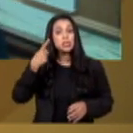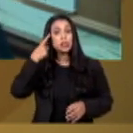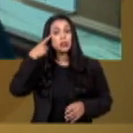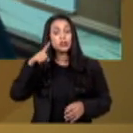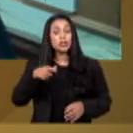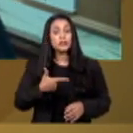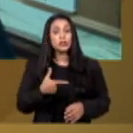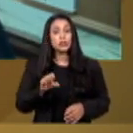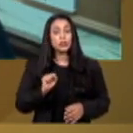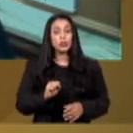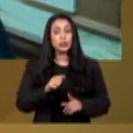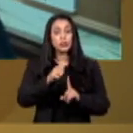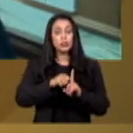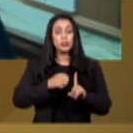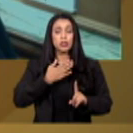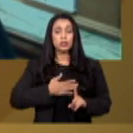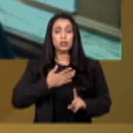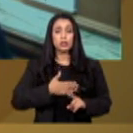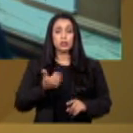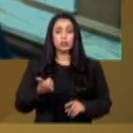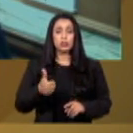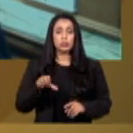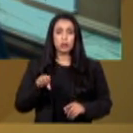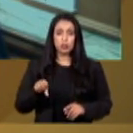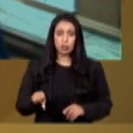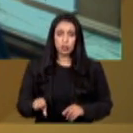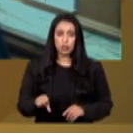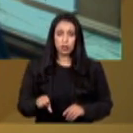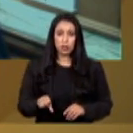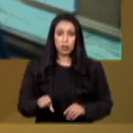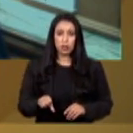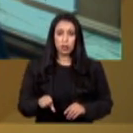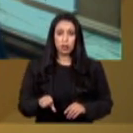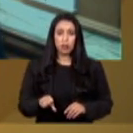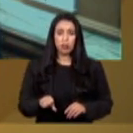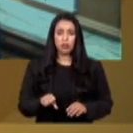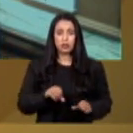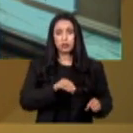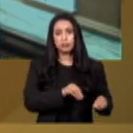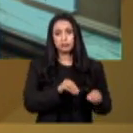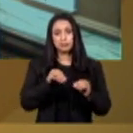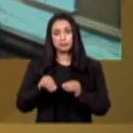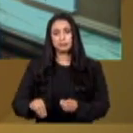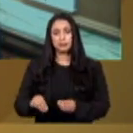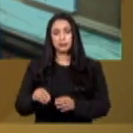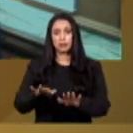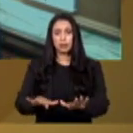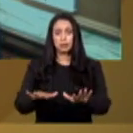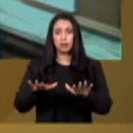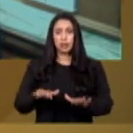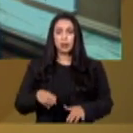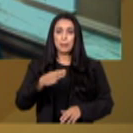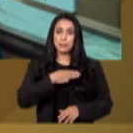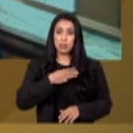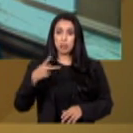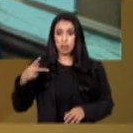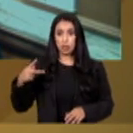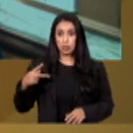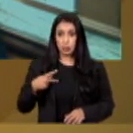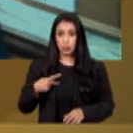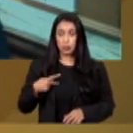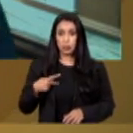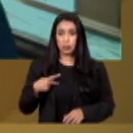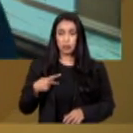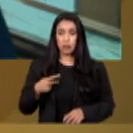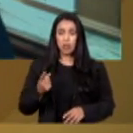forte de agosto 2018 appello al pleno o ministério público opinou